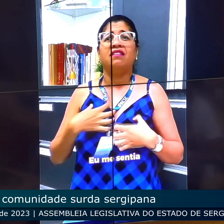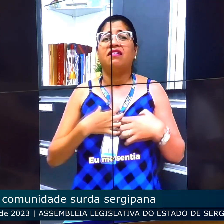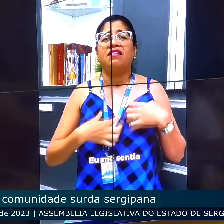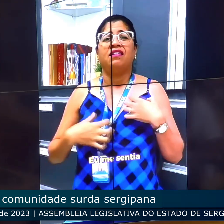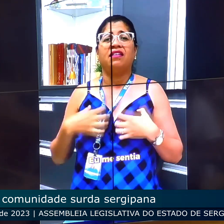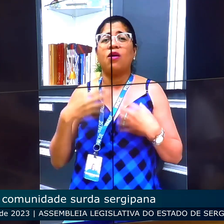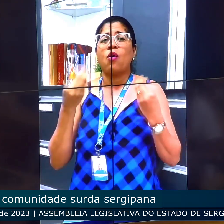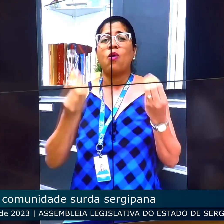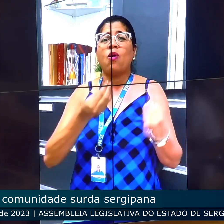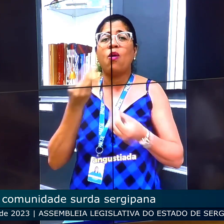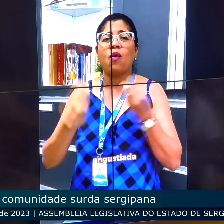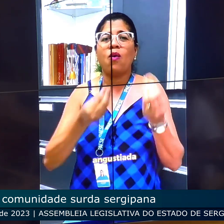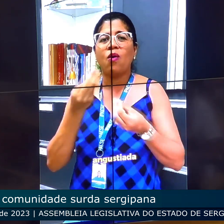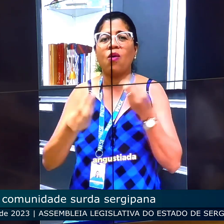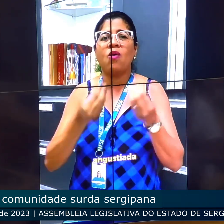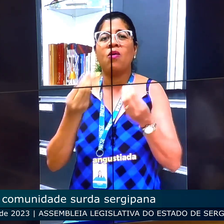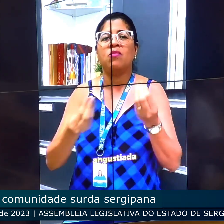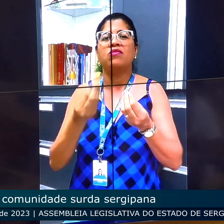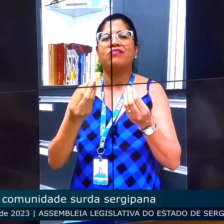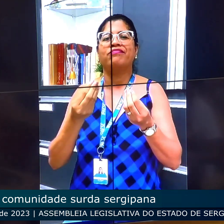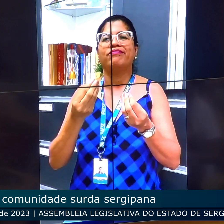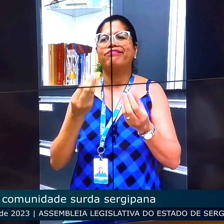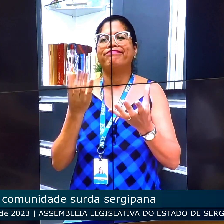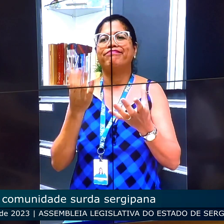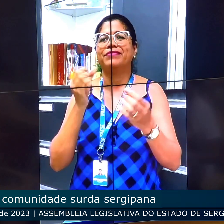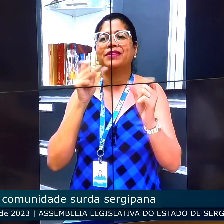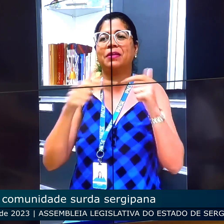Primeiro eu me sentia angustiada.